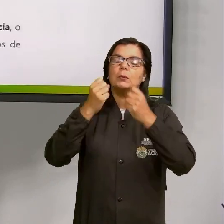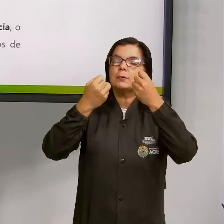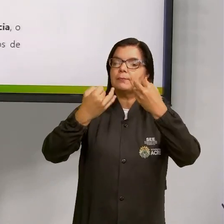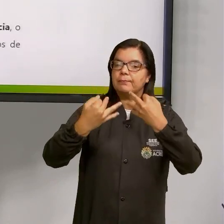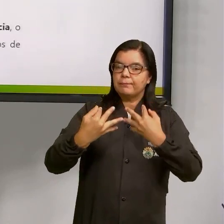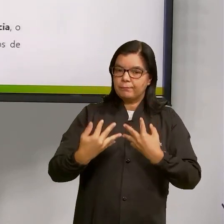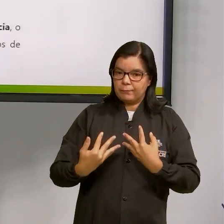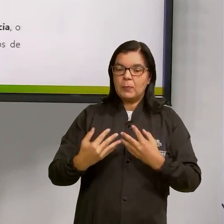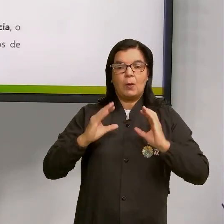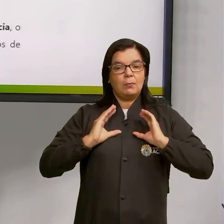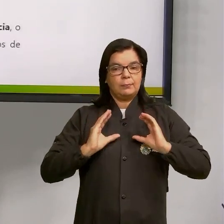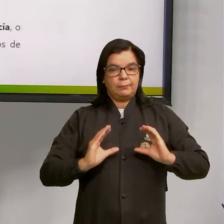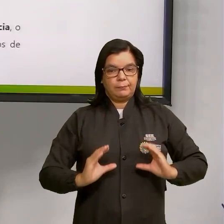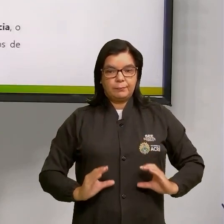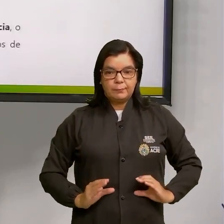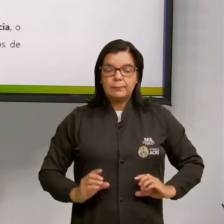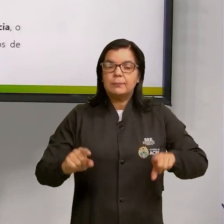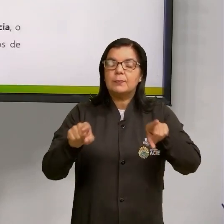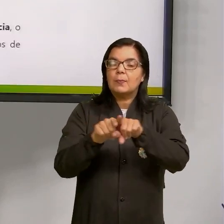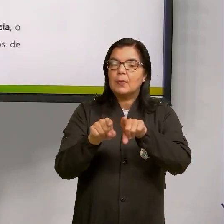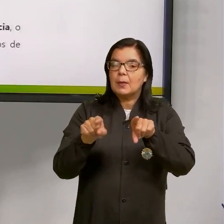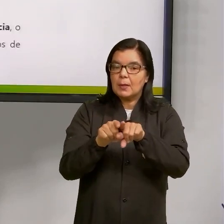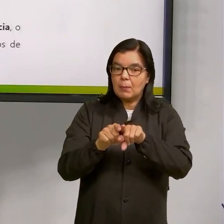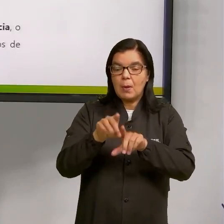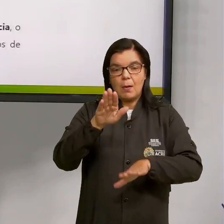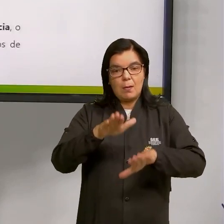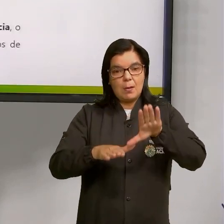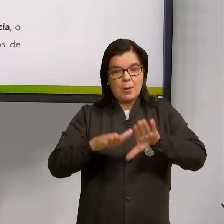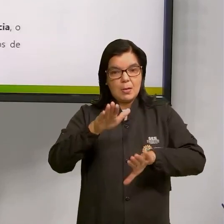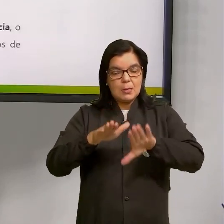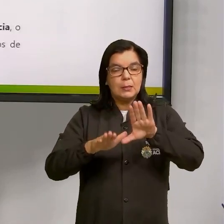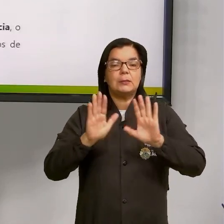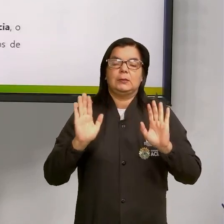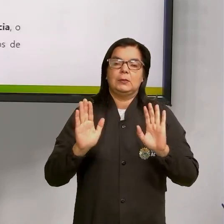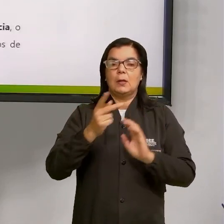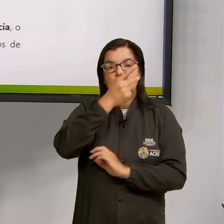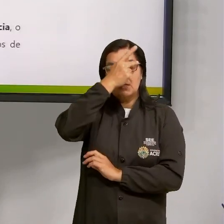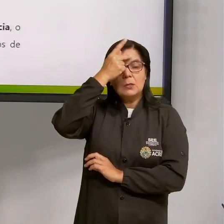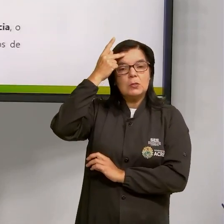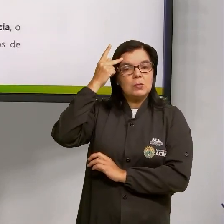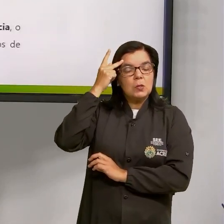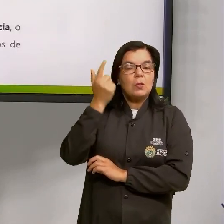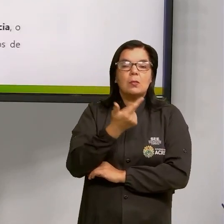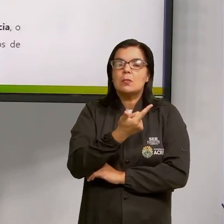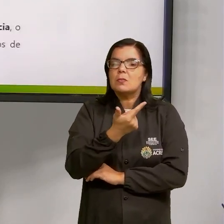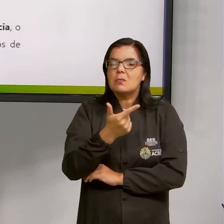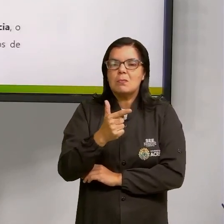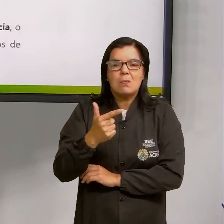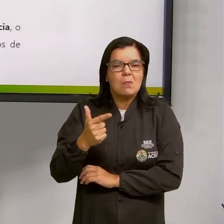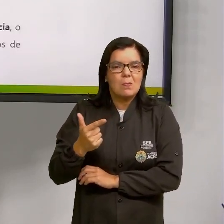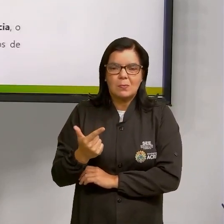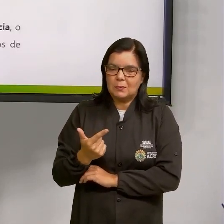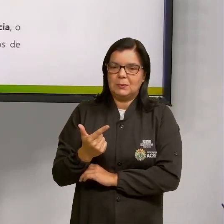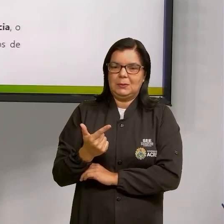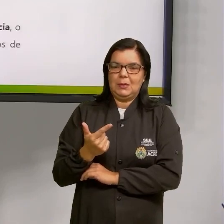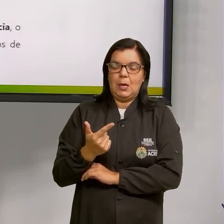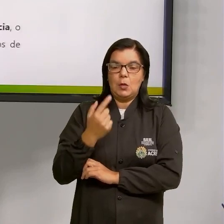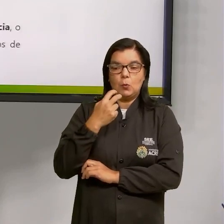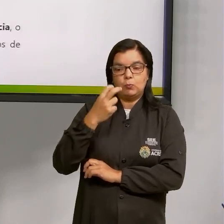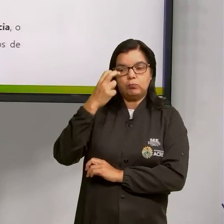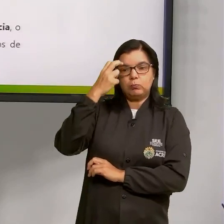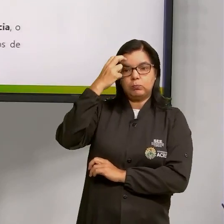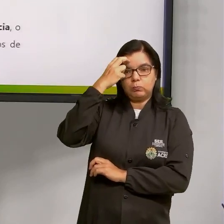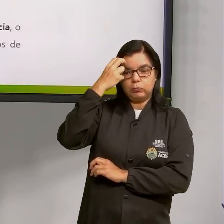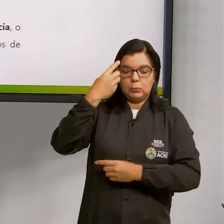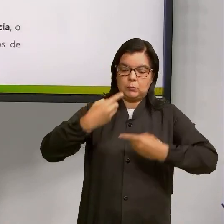respeito à cidadania, bem como, muitas das vezes, as pessoas elas não dispõem do